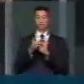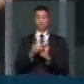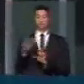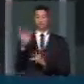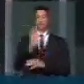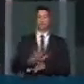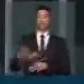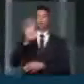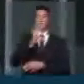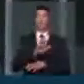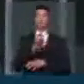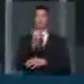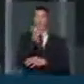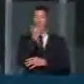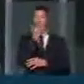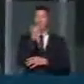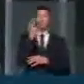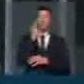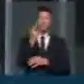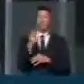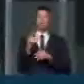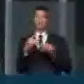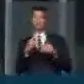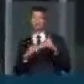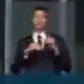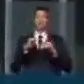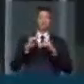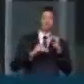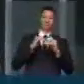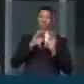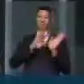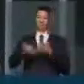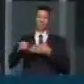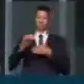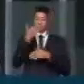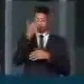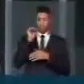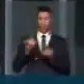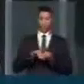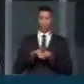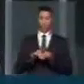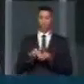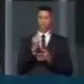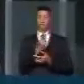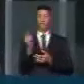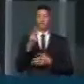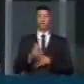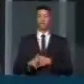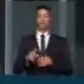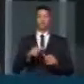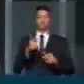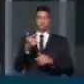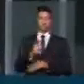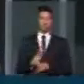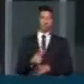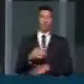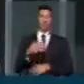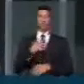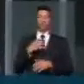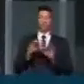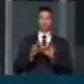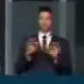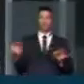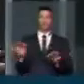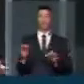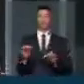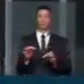Federal desculpas para postergar, para cada vez mais se distanciar